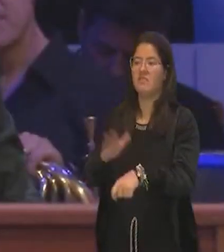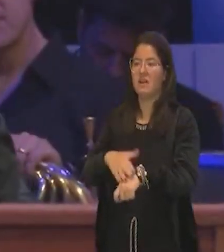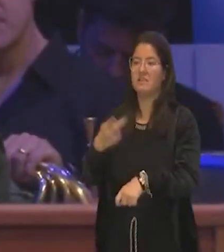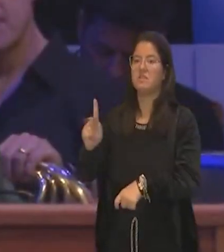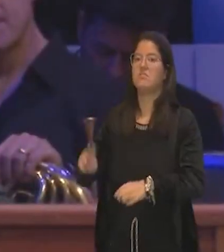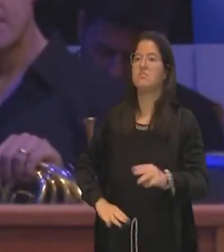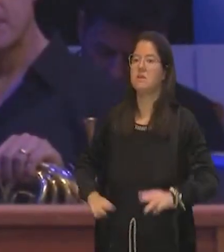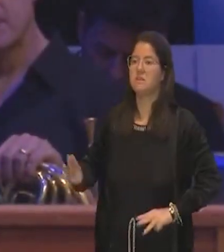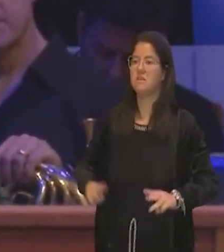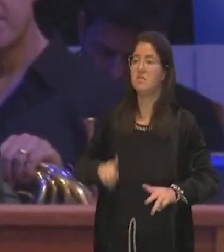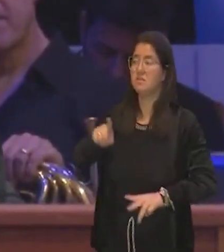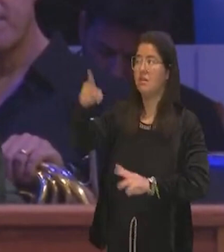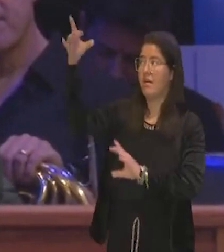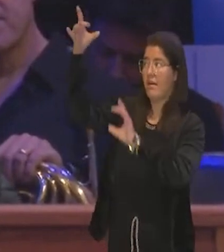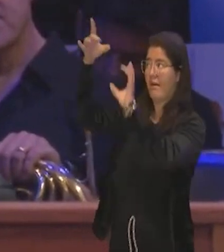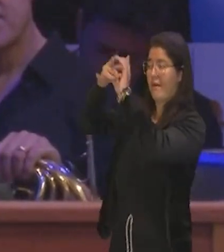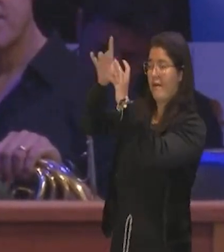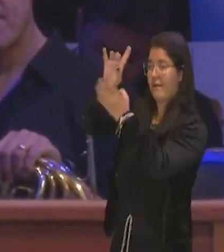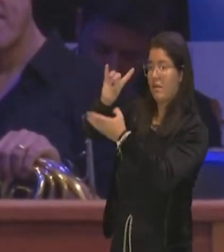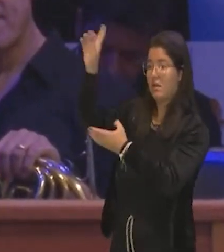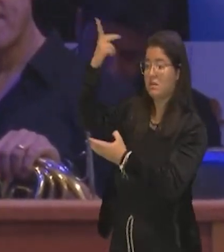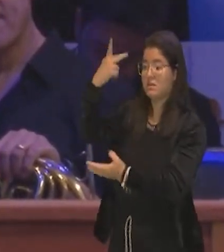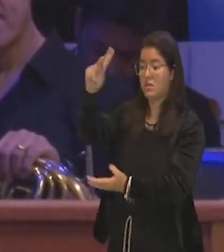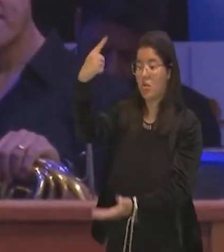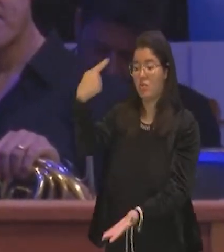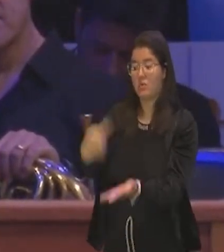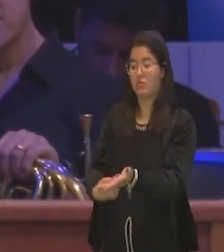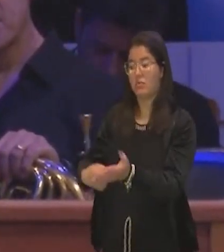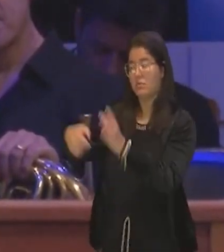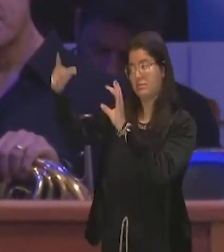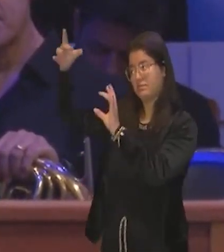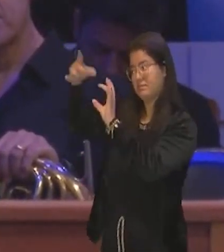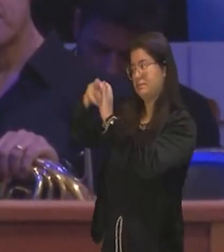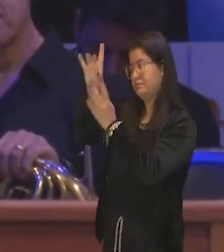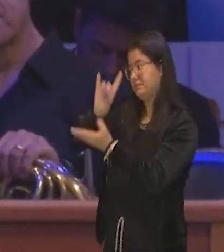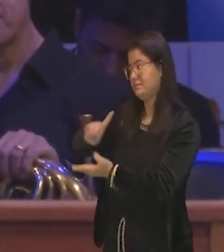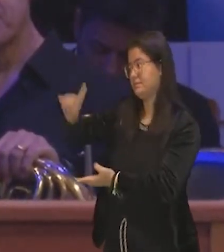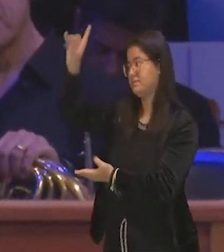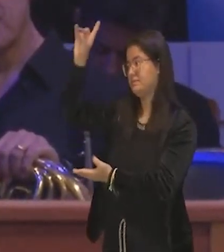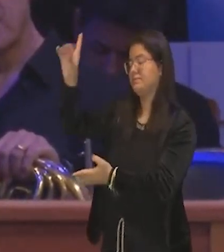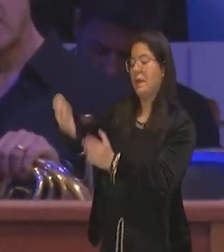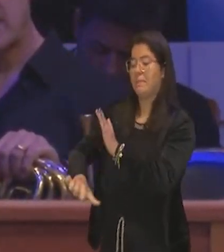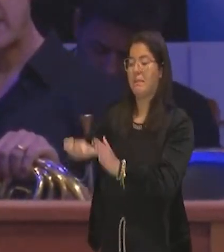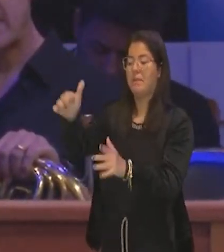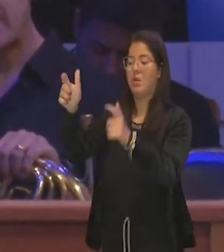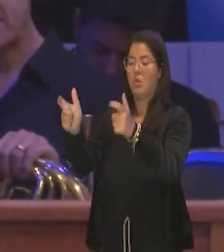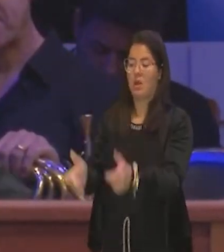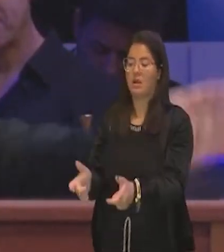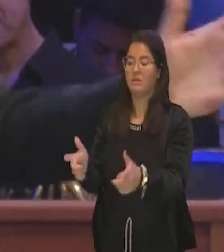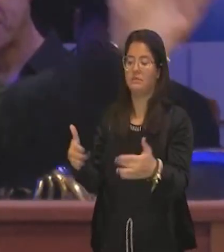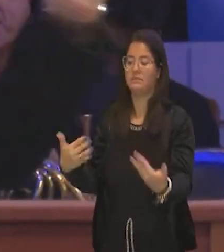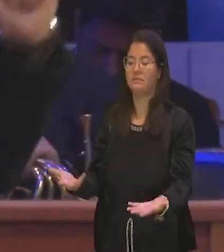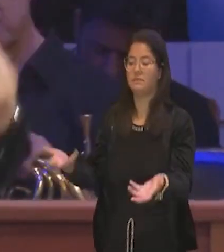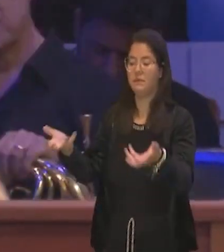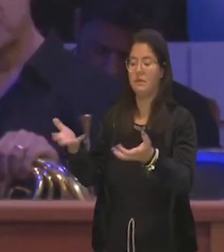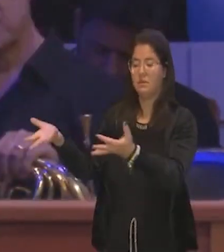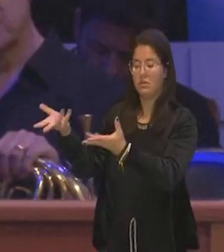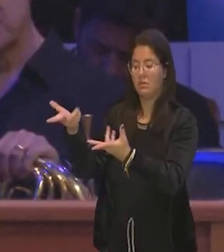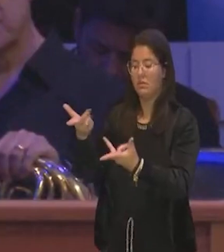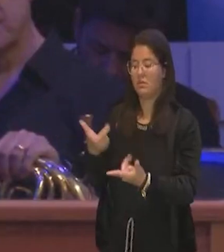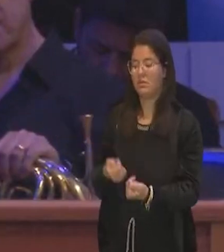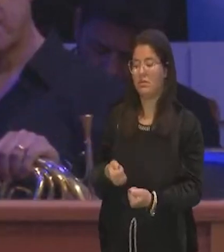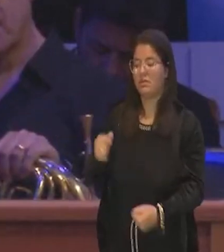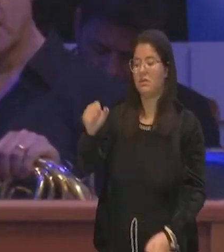aliança seja com Deus, que o seu comprometimento seja com o Senhor em primeiro lugar. Quero convidar aqui a nossa